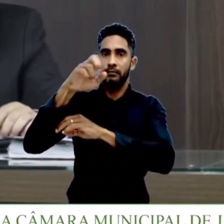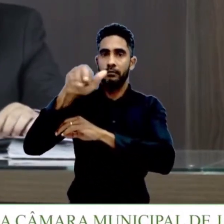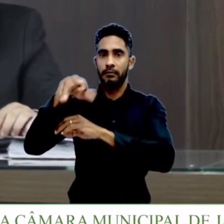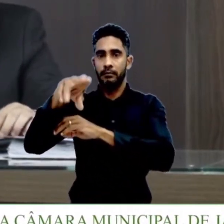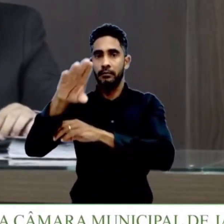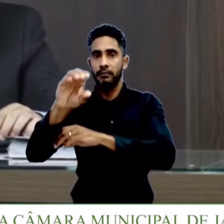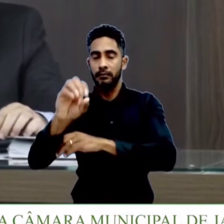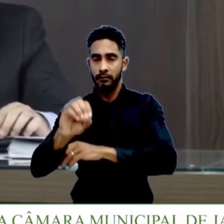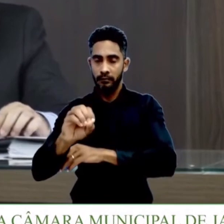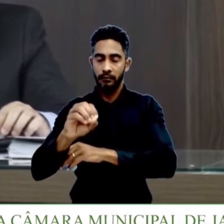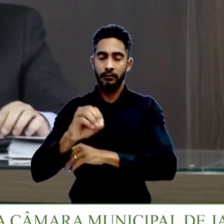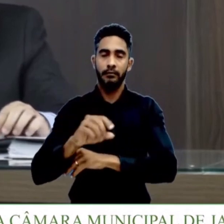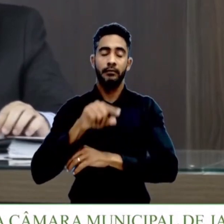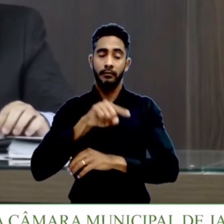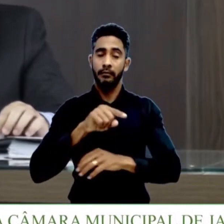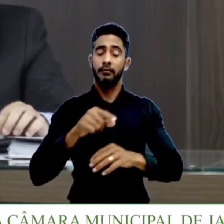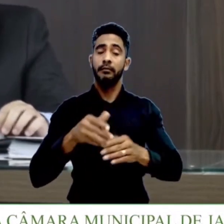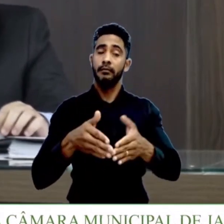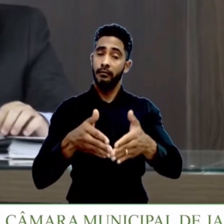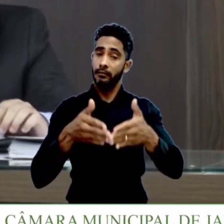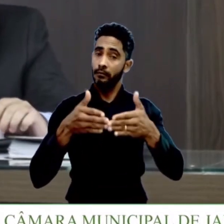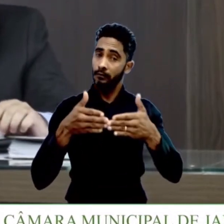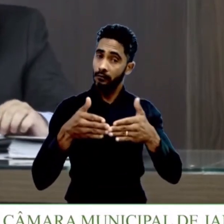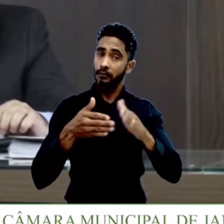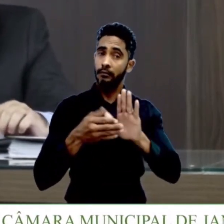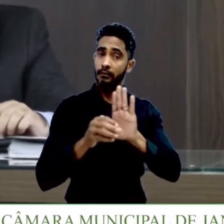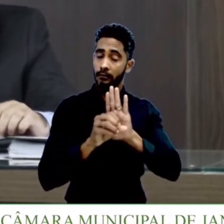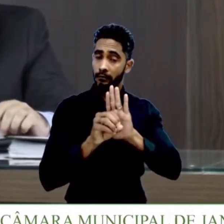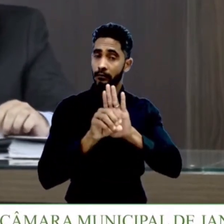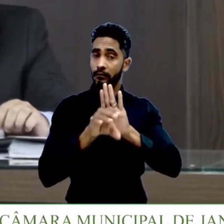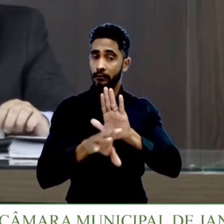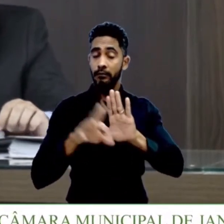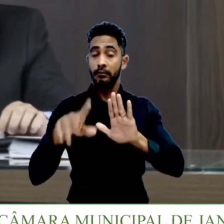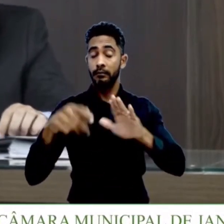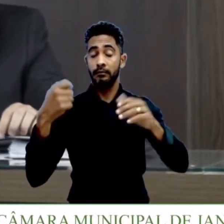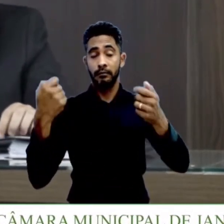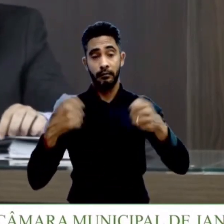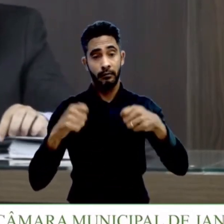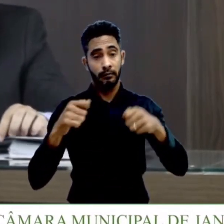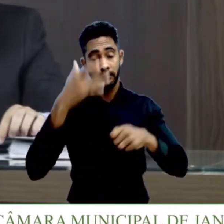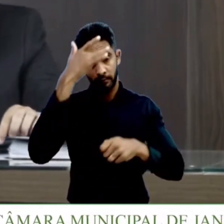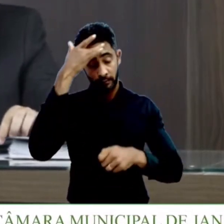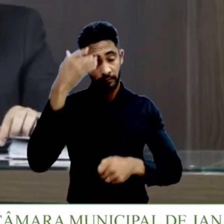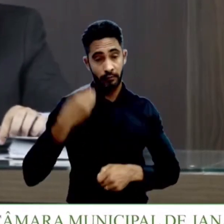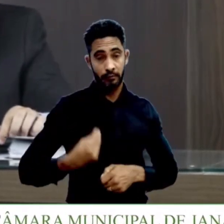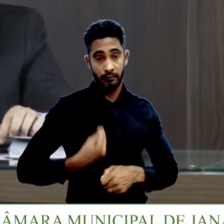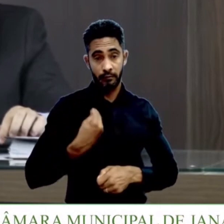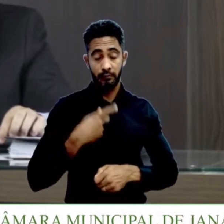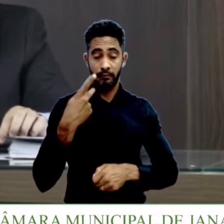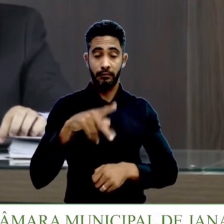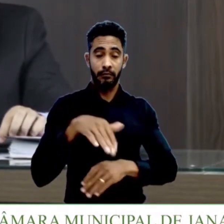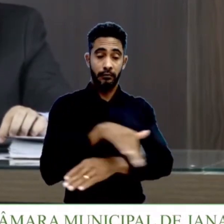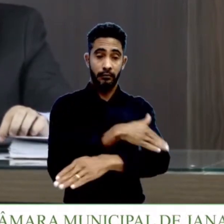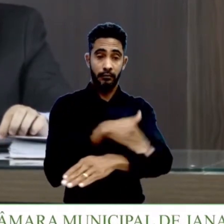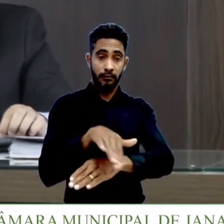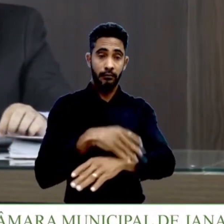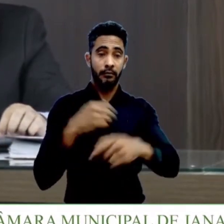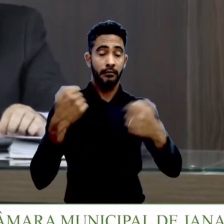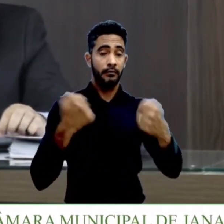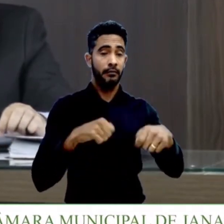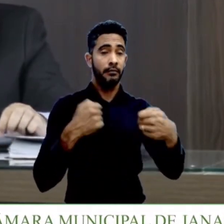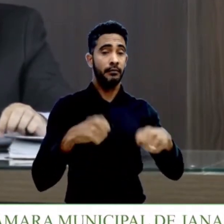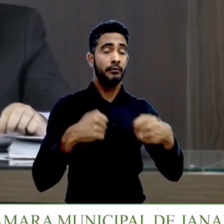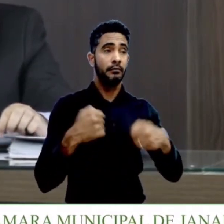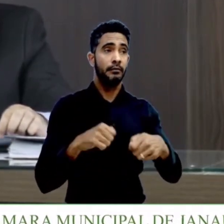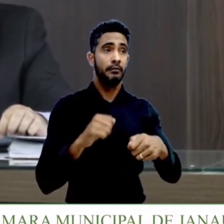do Ouro. A presente indicação é uma solicitação de grande necessidade dos moradores da rua supracitada, que necessitam